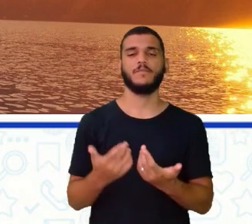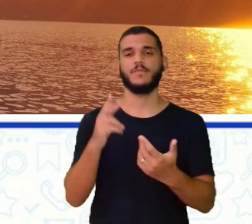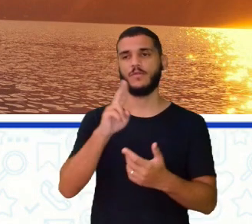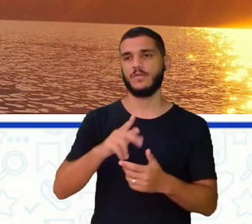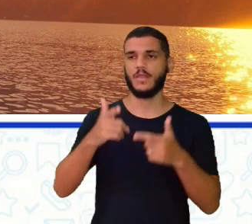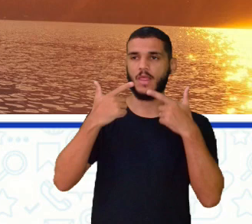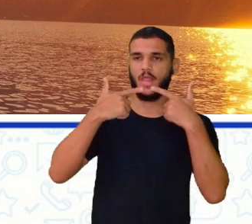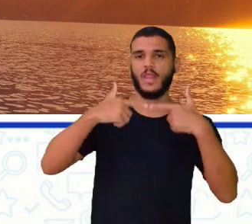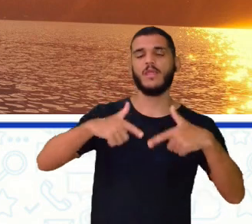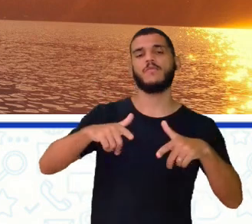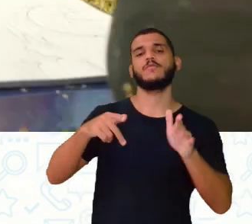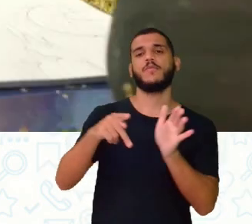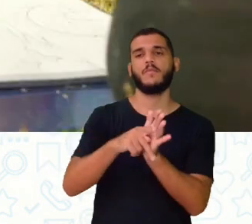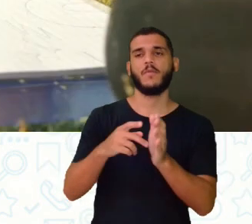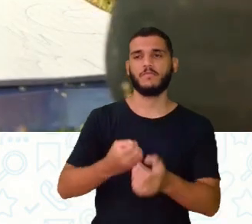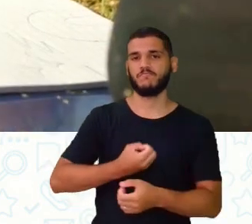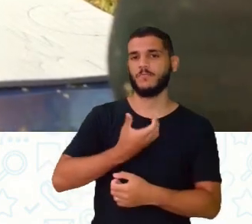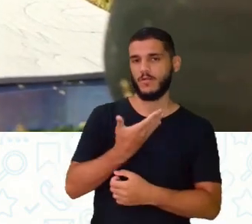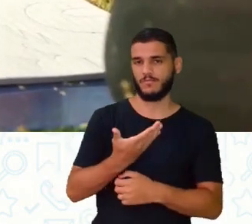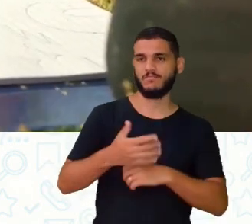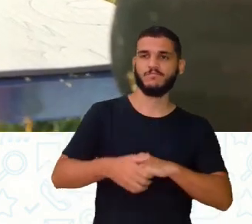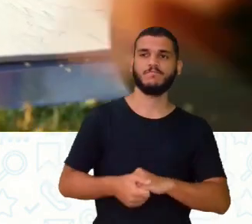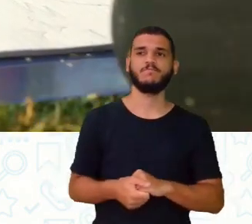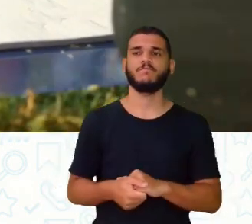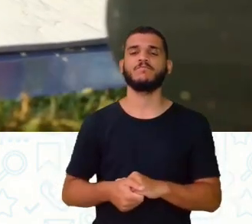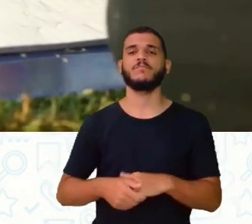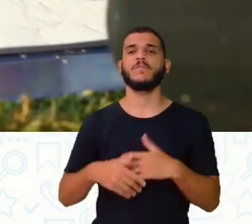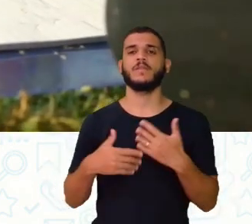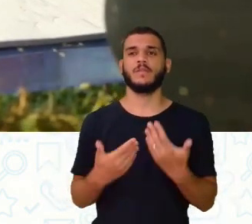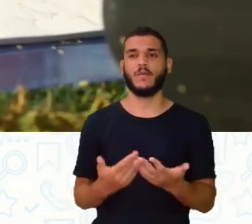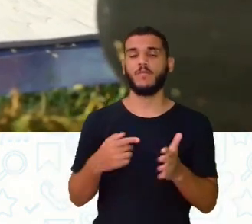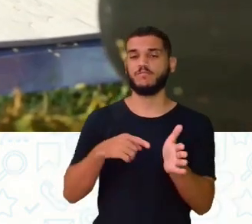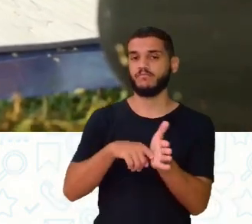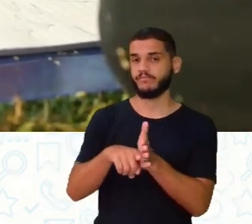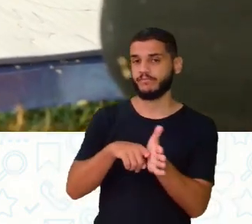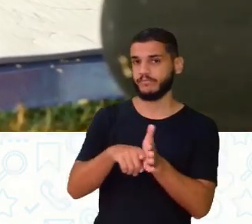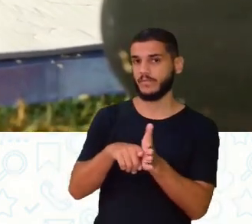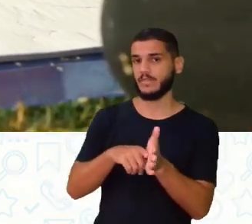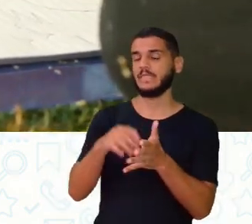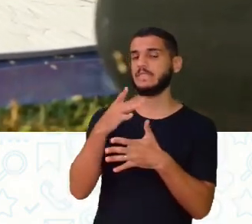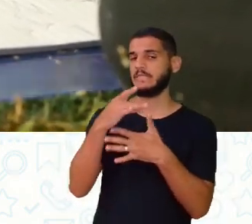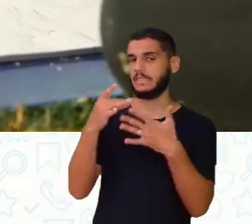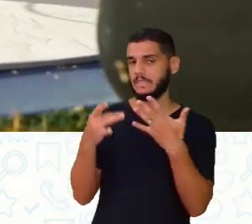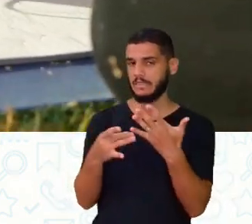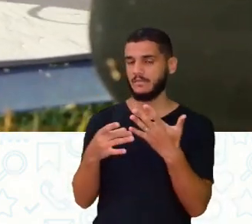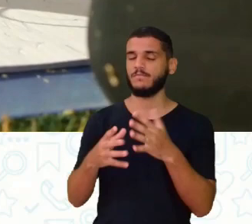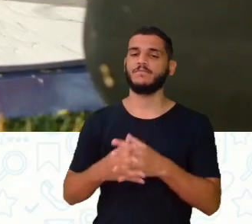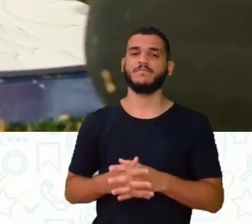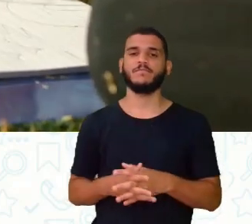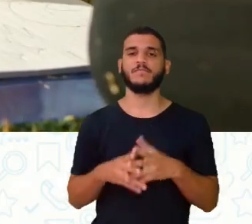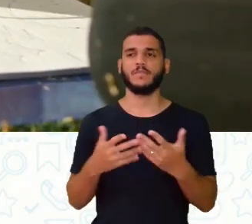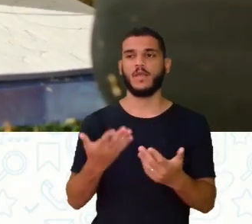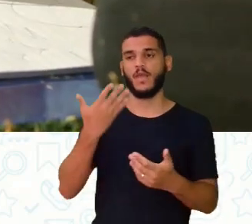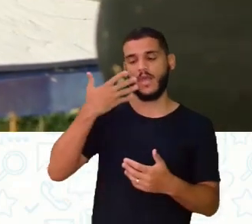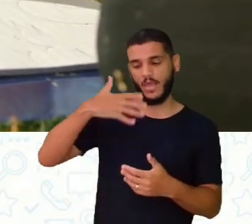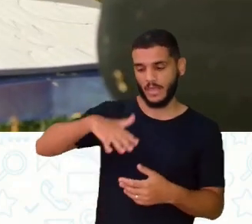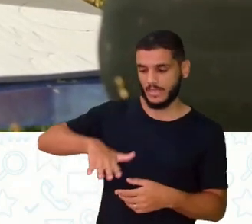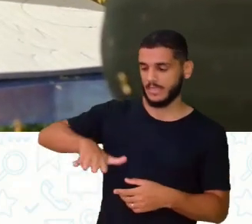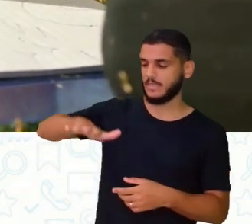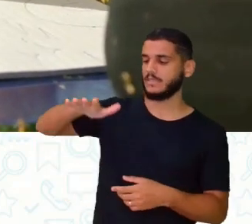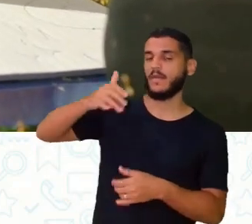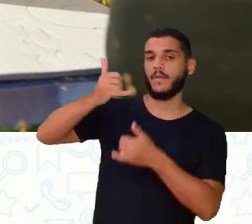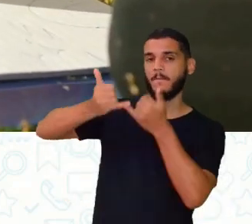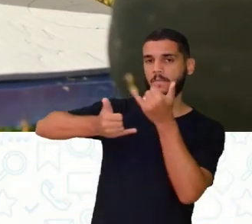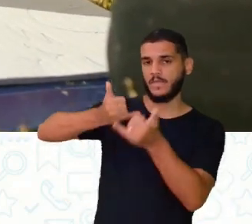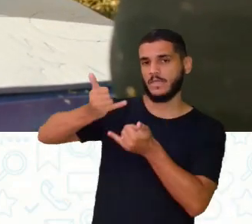linguagem é usada no poema? Então, vamos analisar o fragmento? Diz assim, ó, cresci brincando no chão